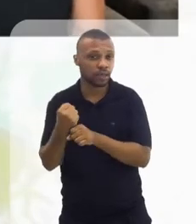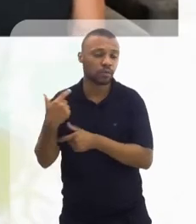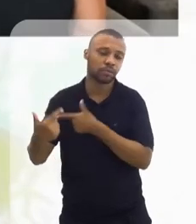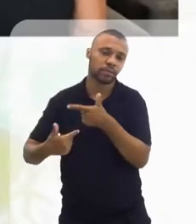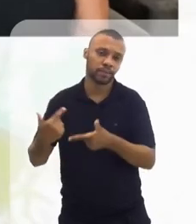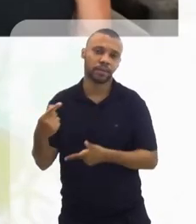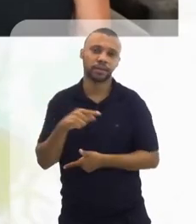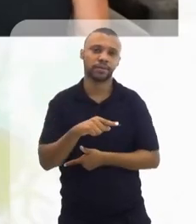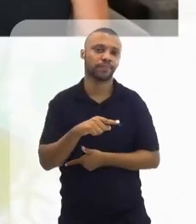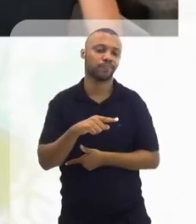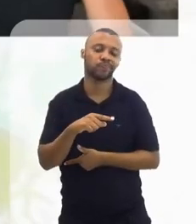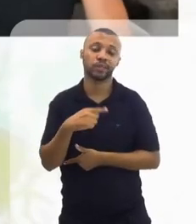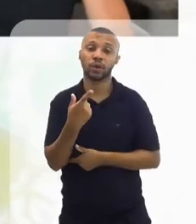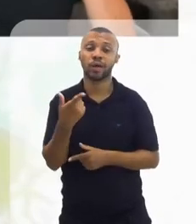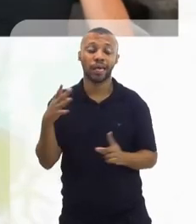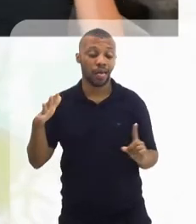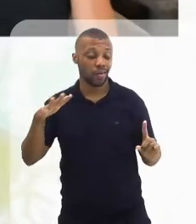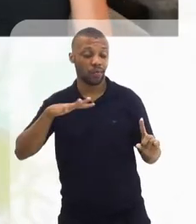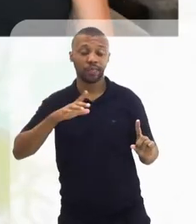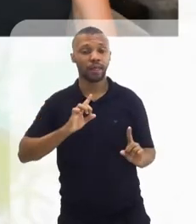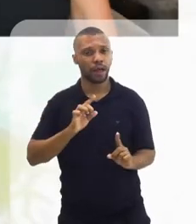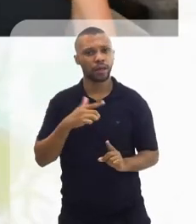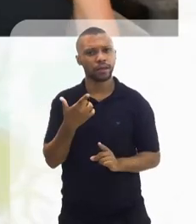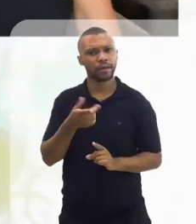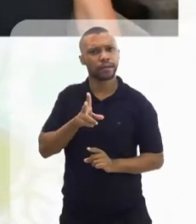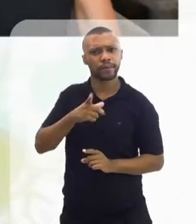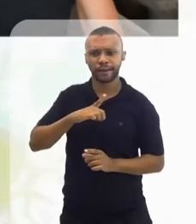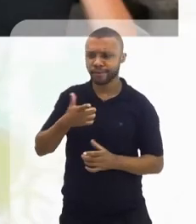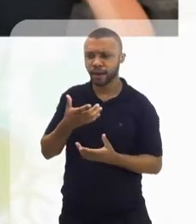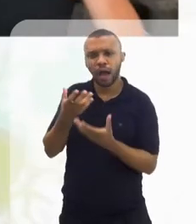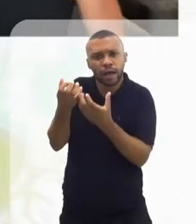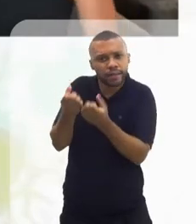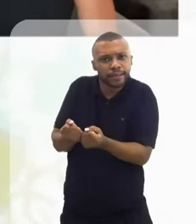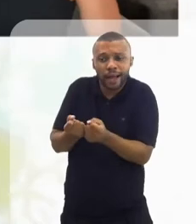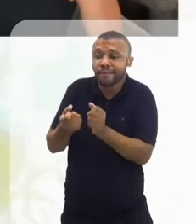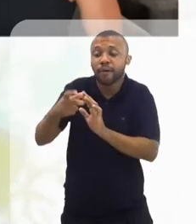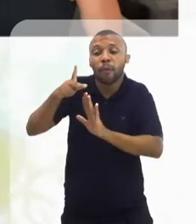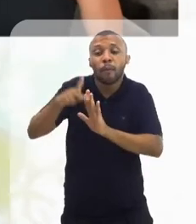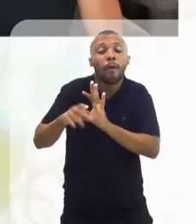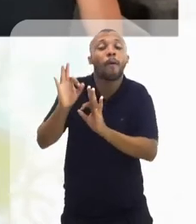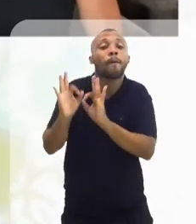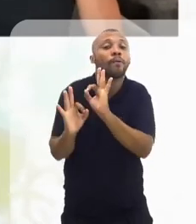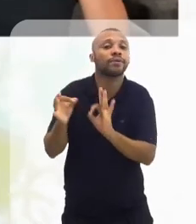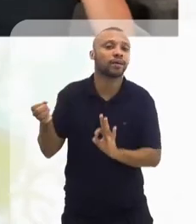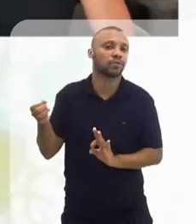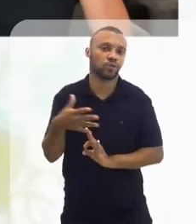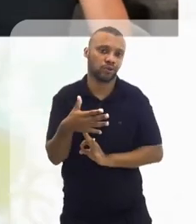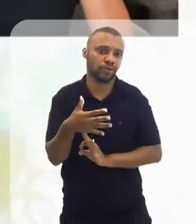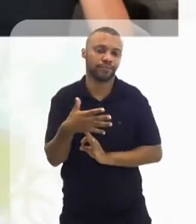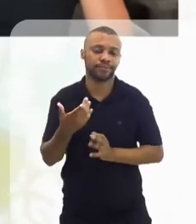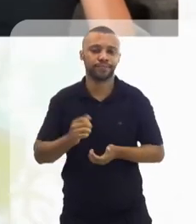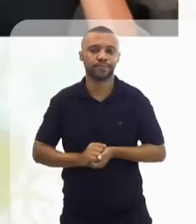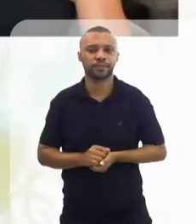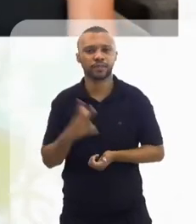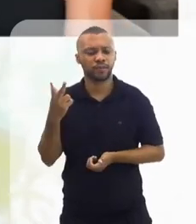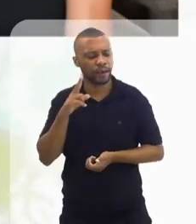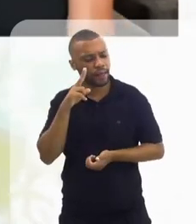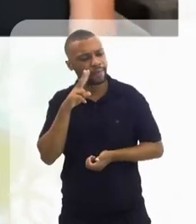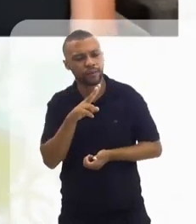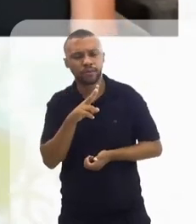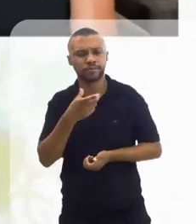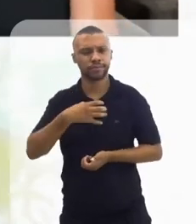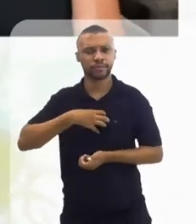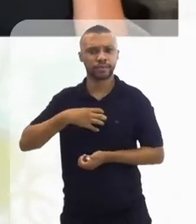era queridinha, eu simplesmente estava sempre pronta para um novo projeto, né? E eu acho que era visto